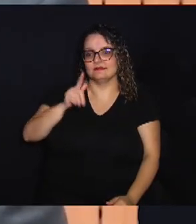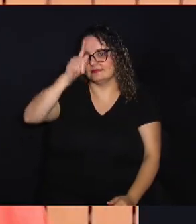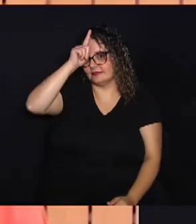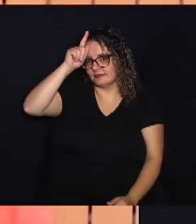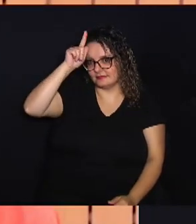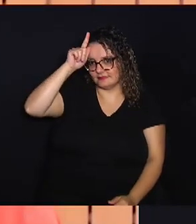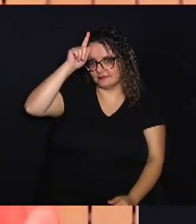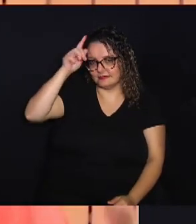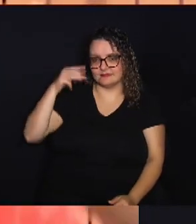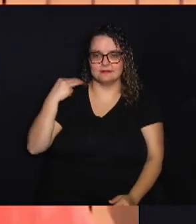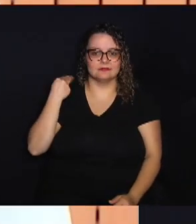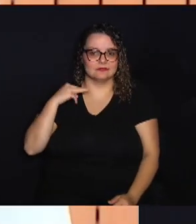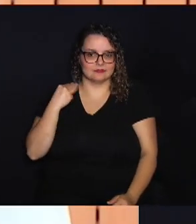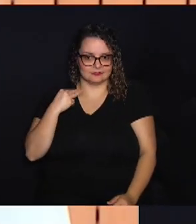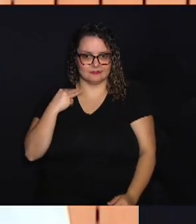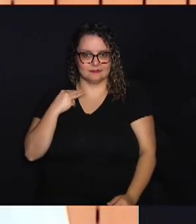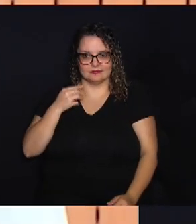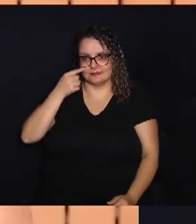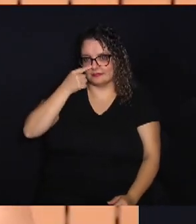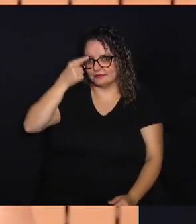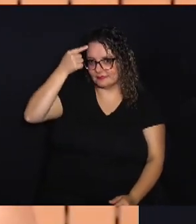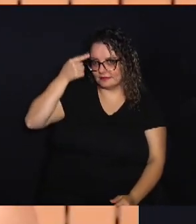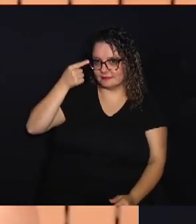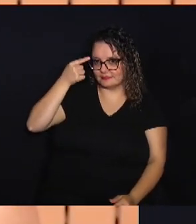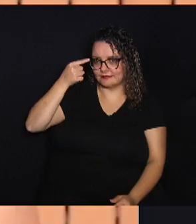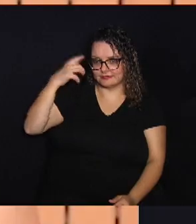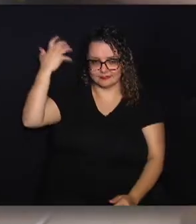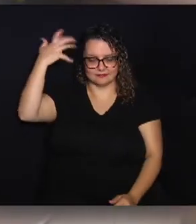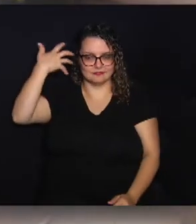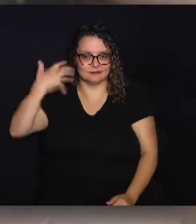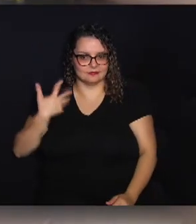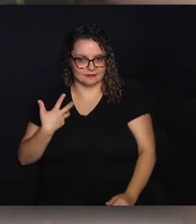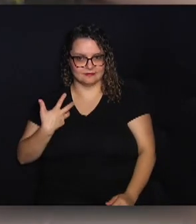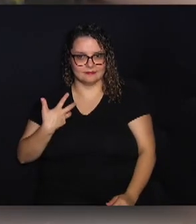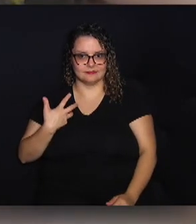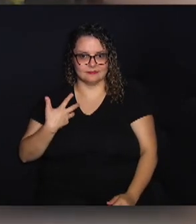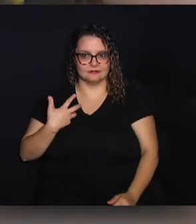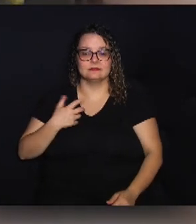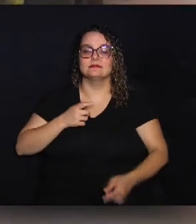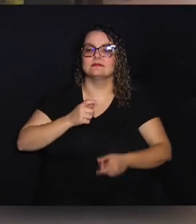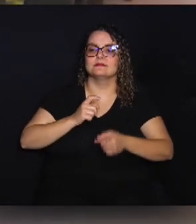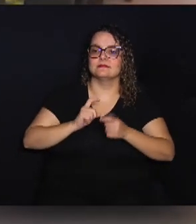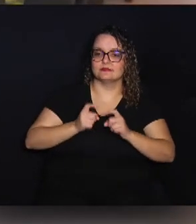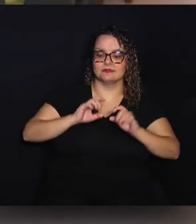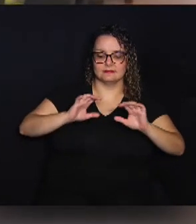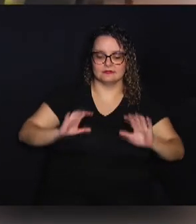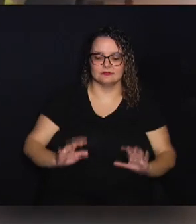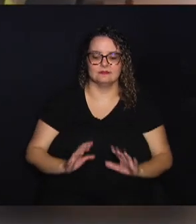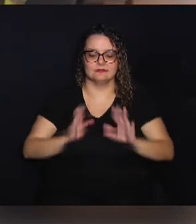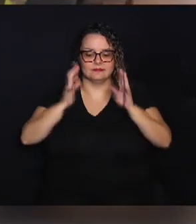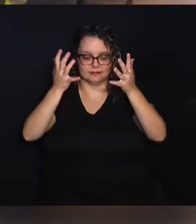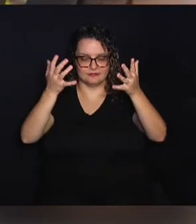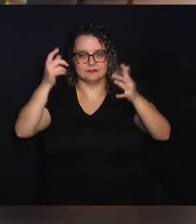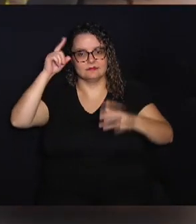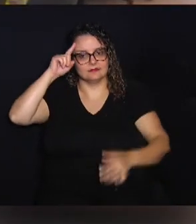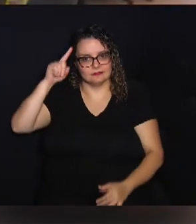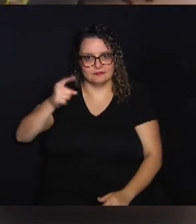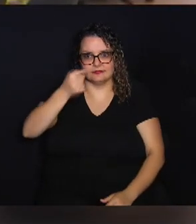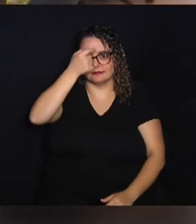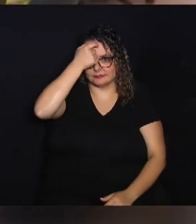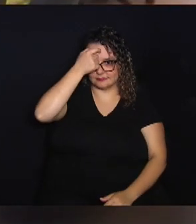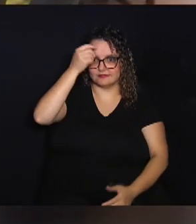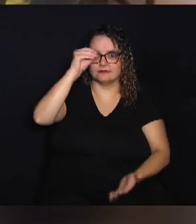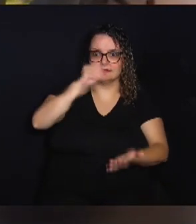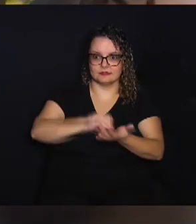Gustavo Peta, Mariana Conte, Paola Miguel e Guida Calisto, durante as comemorações do Dia da Consciência Negra na